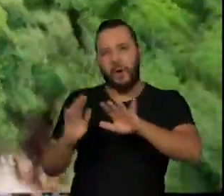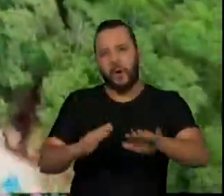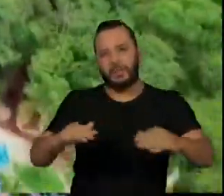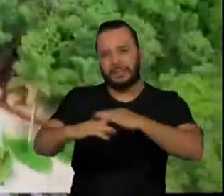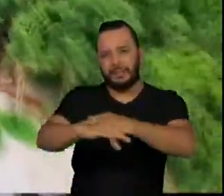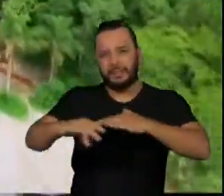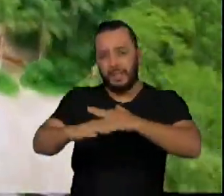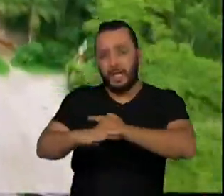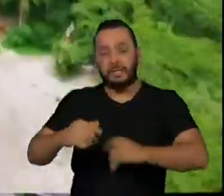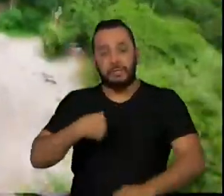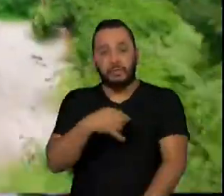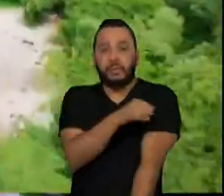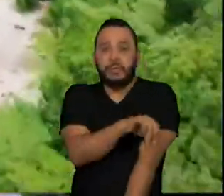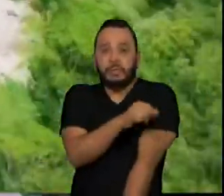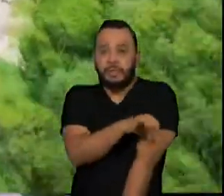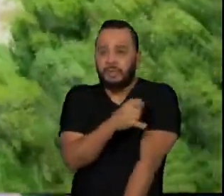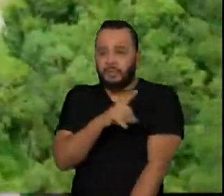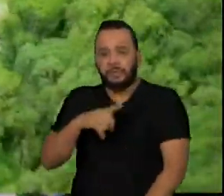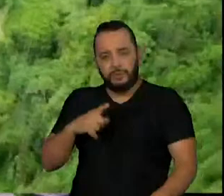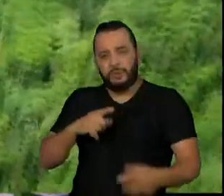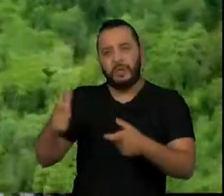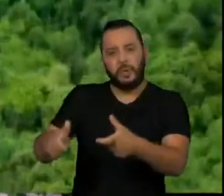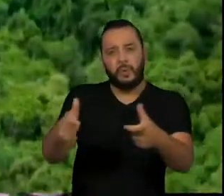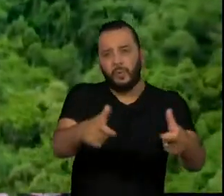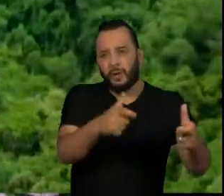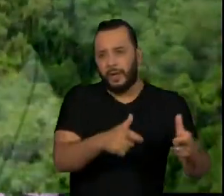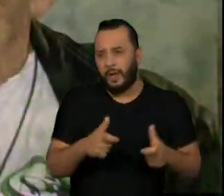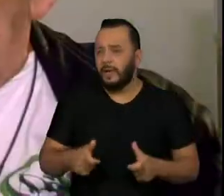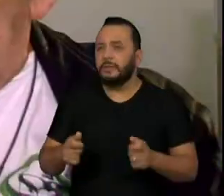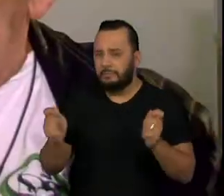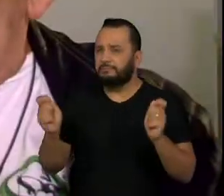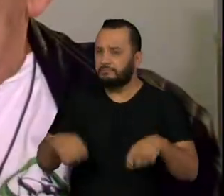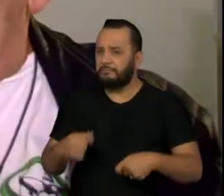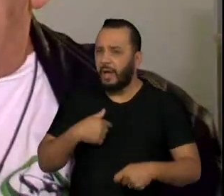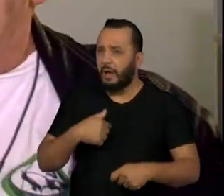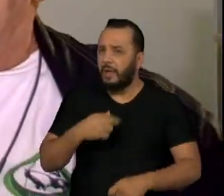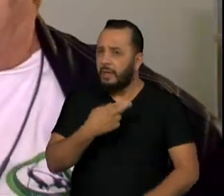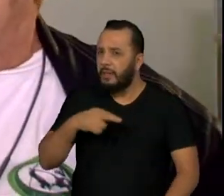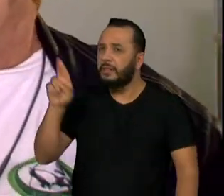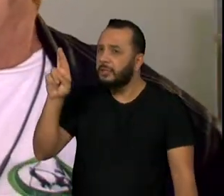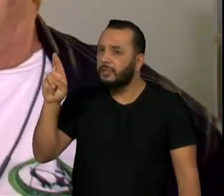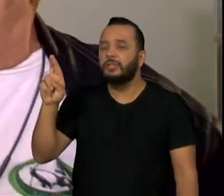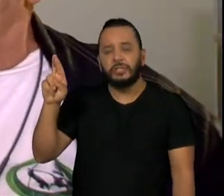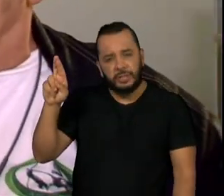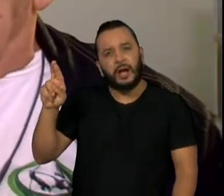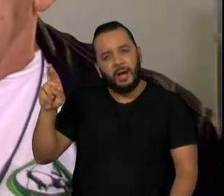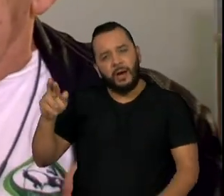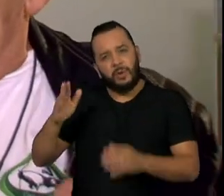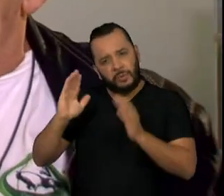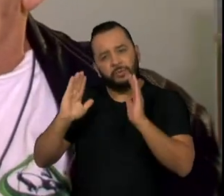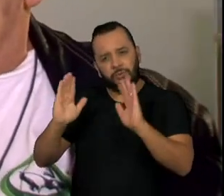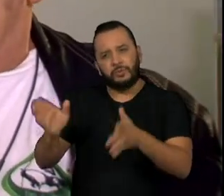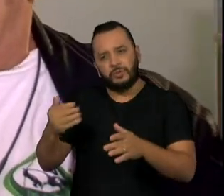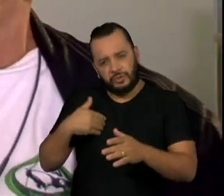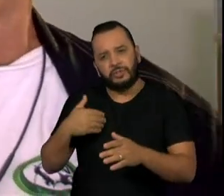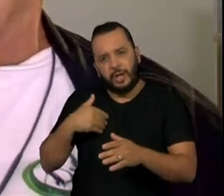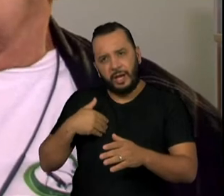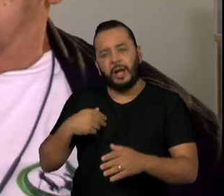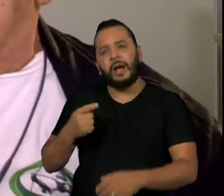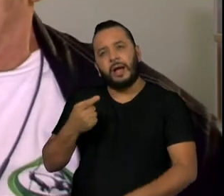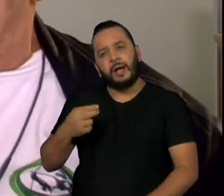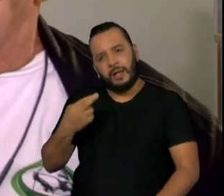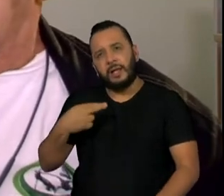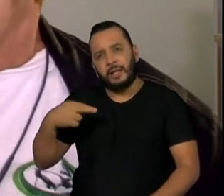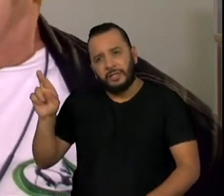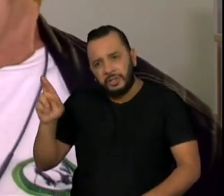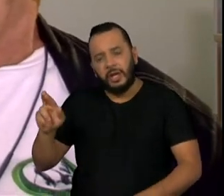vários lugares em que os negros exerciam a sua religião de raiz, a religião que